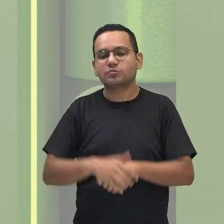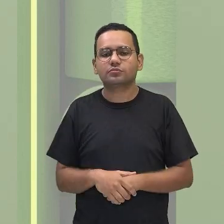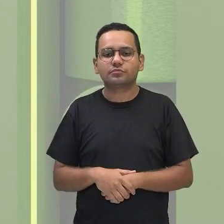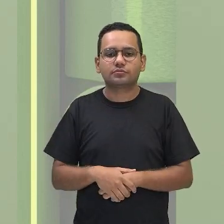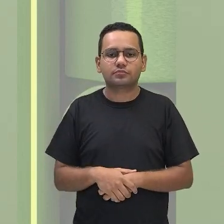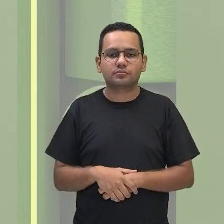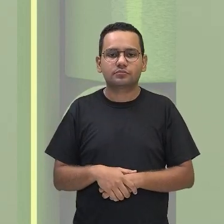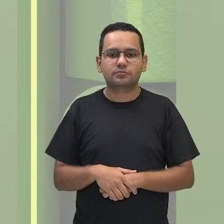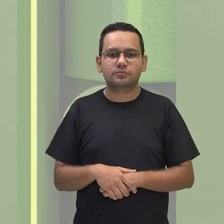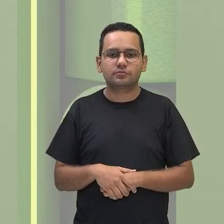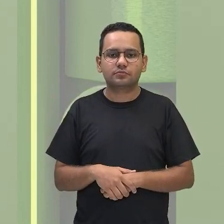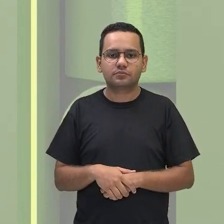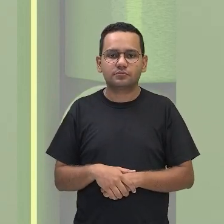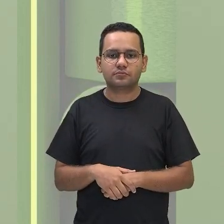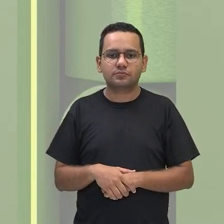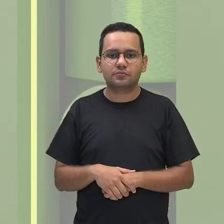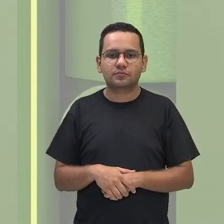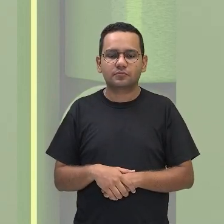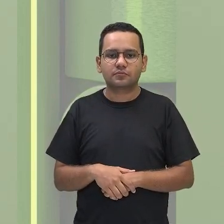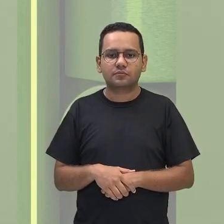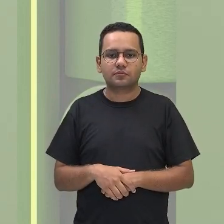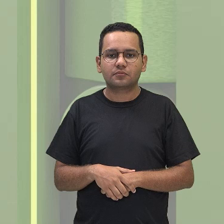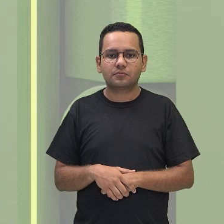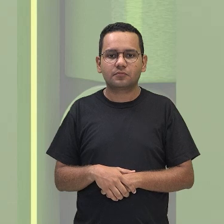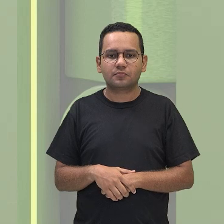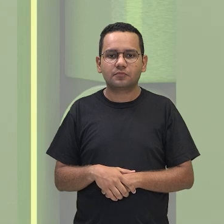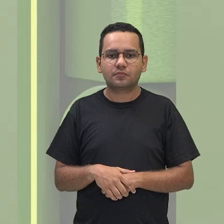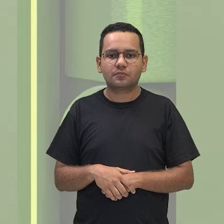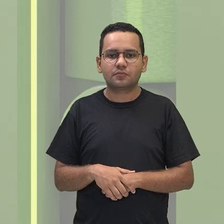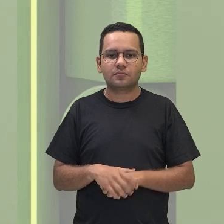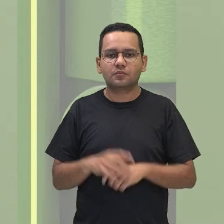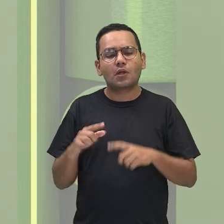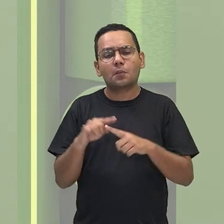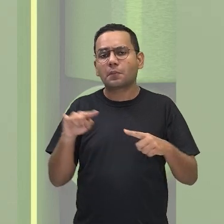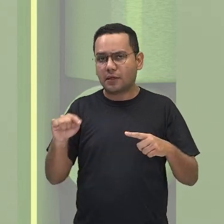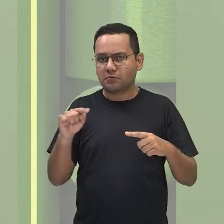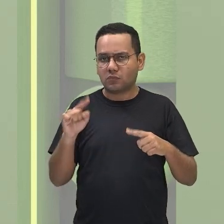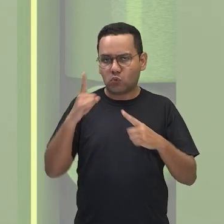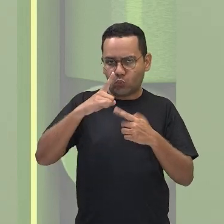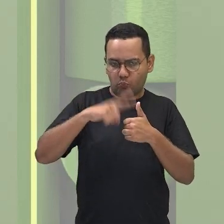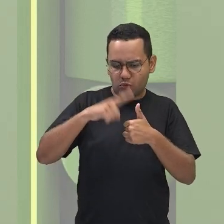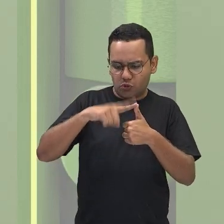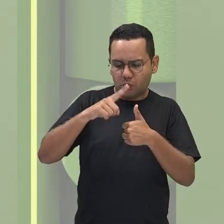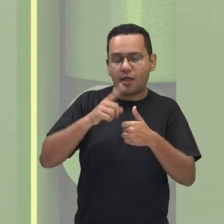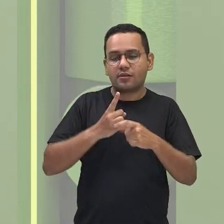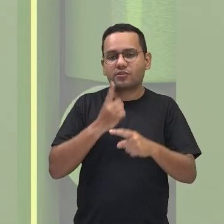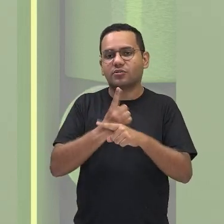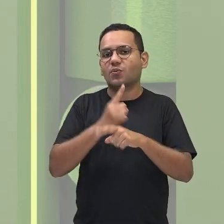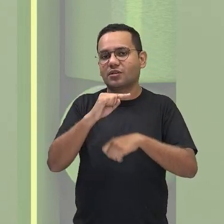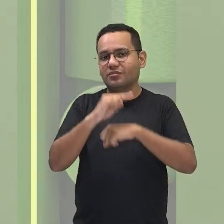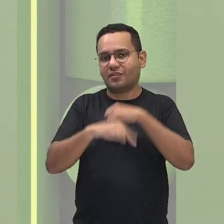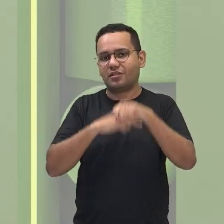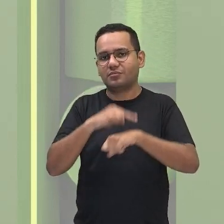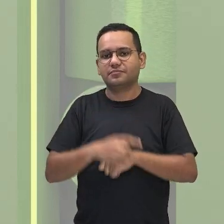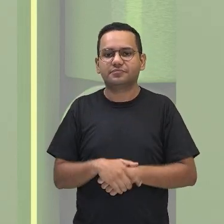partir desse modelo atômico, nós temos o descobrimento do átomo. Então,